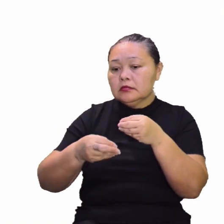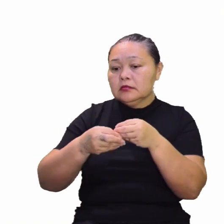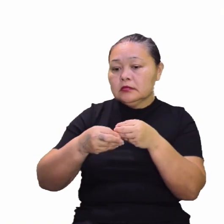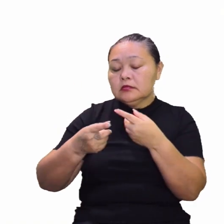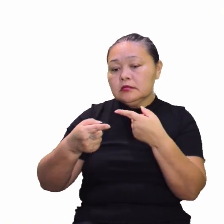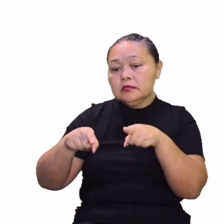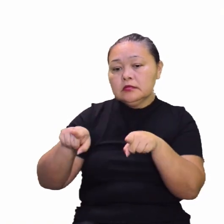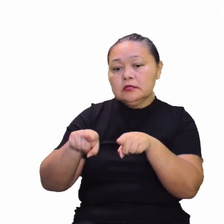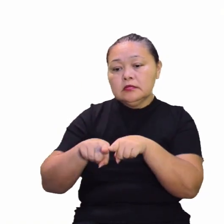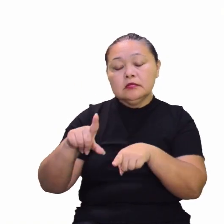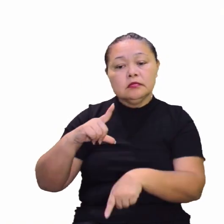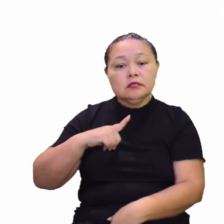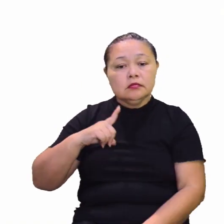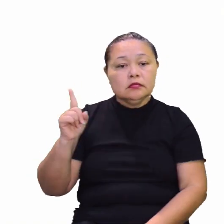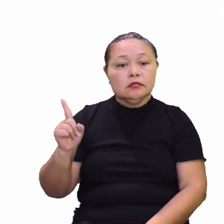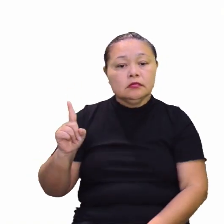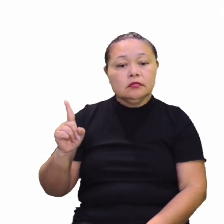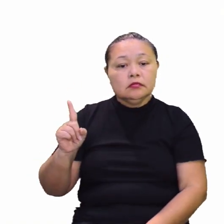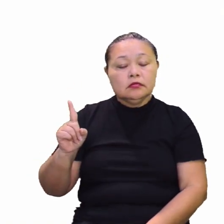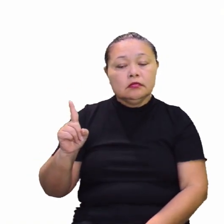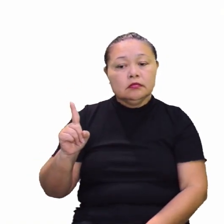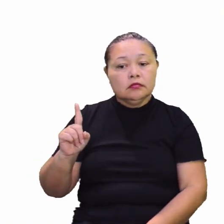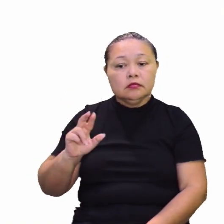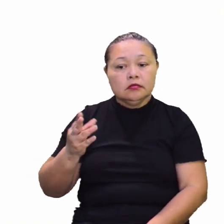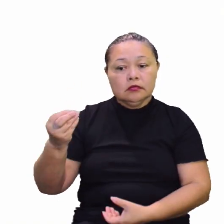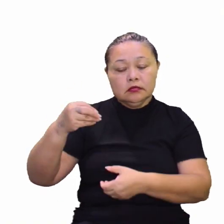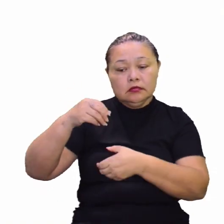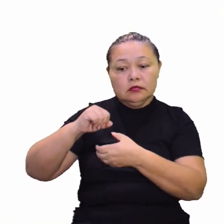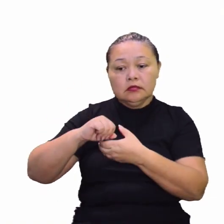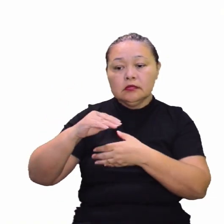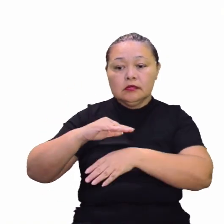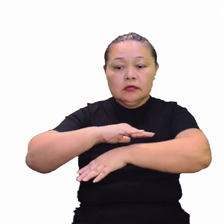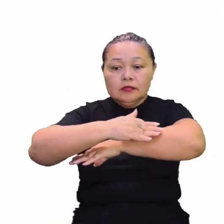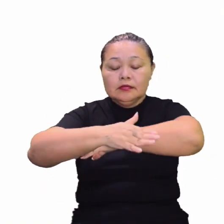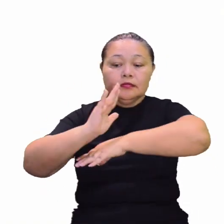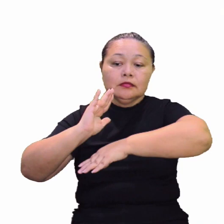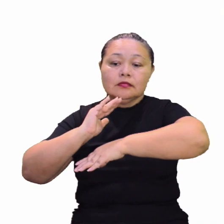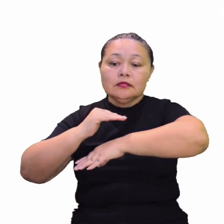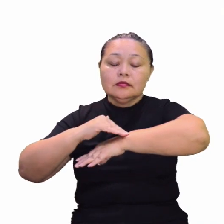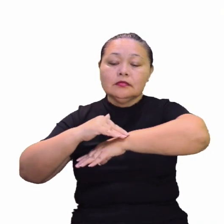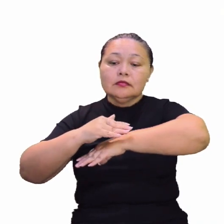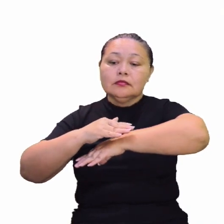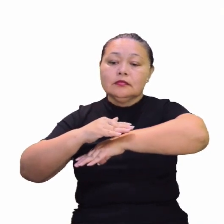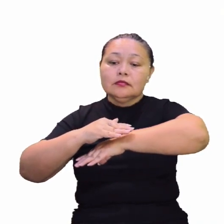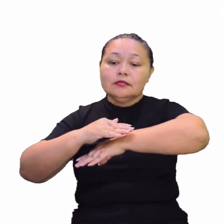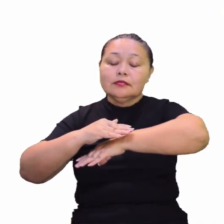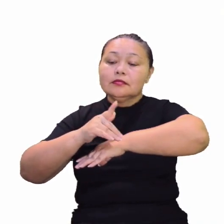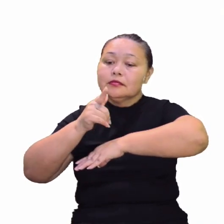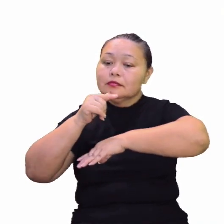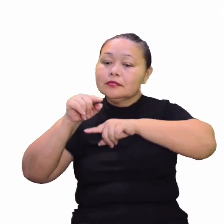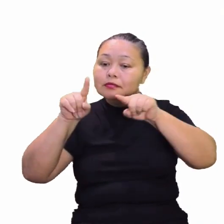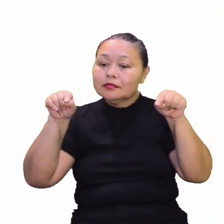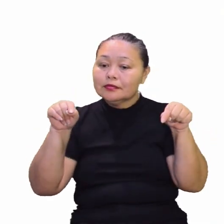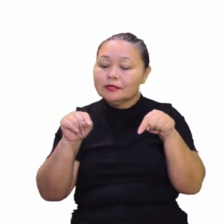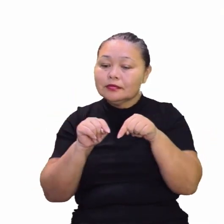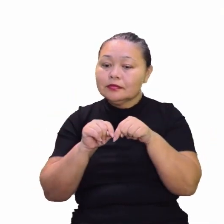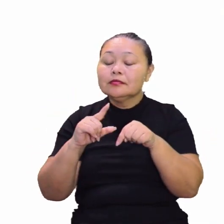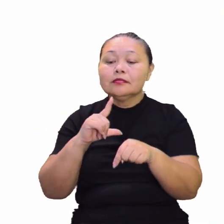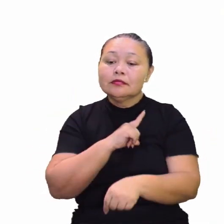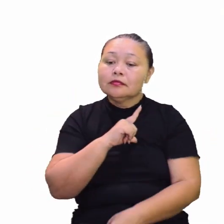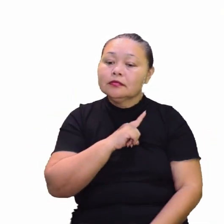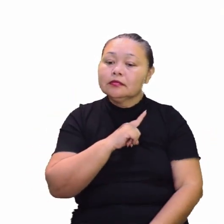Muito bem. Inclusive tem equipamentos, não faz tapar buraco na hidrovia, no rio, mas